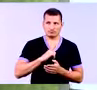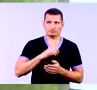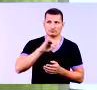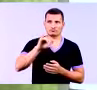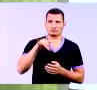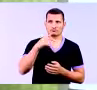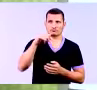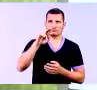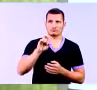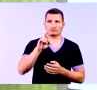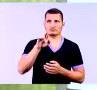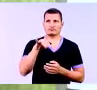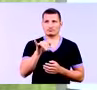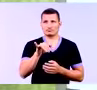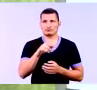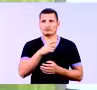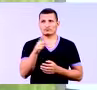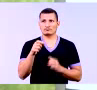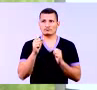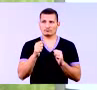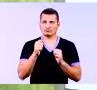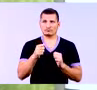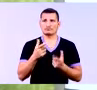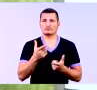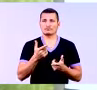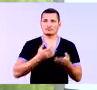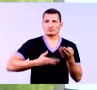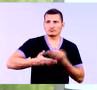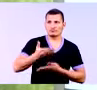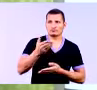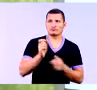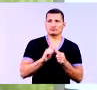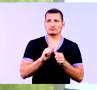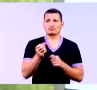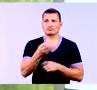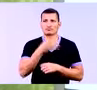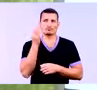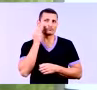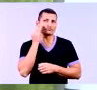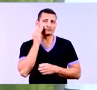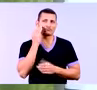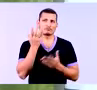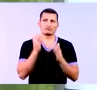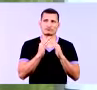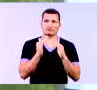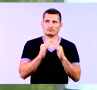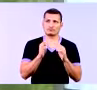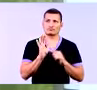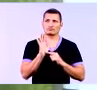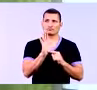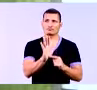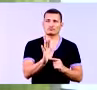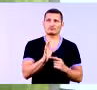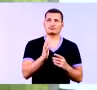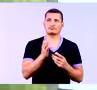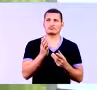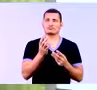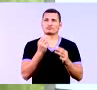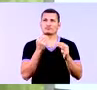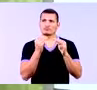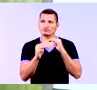jQuery, vocês podem trabalhar com a interação, fazer novos testes em casa para exibir mensagens, para